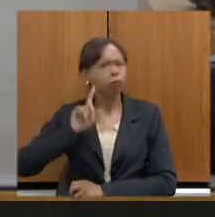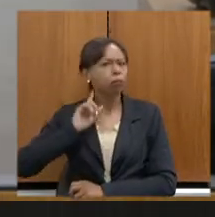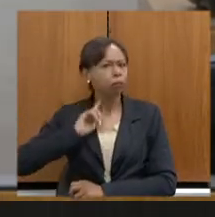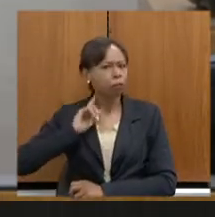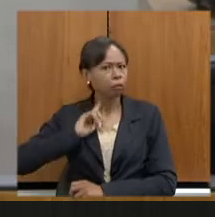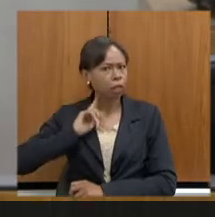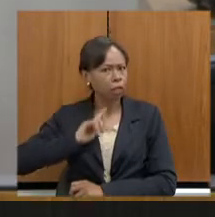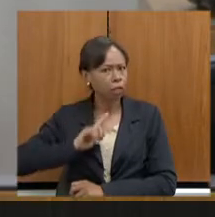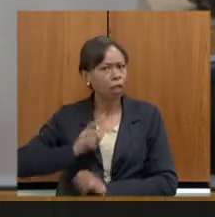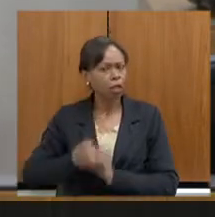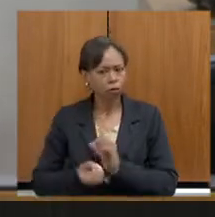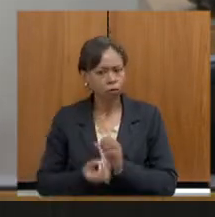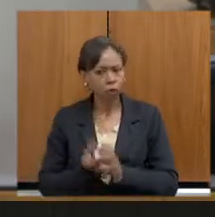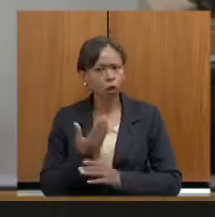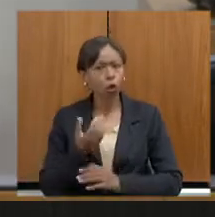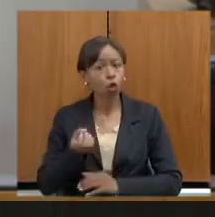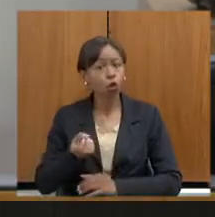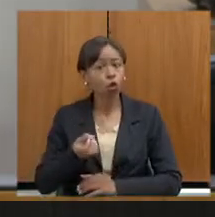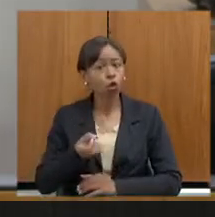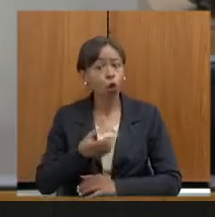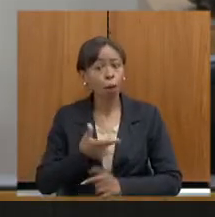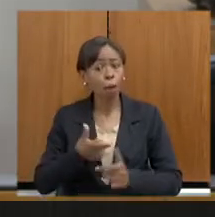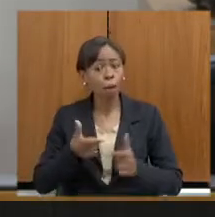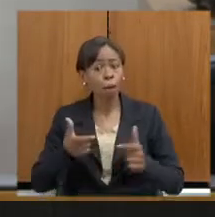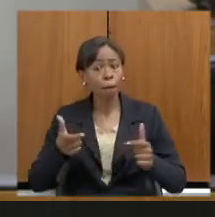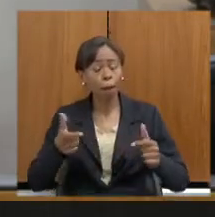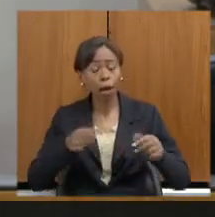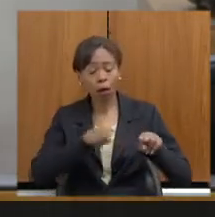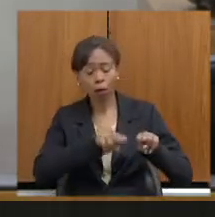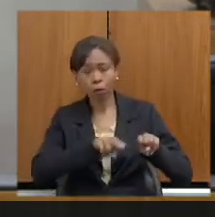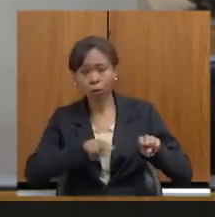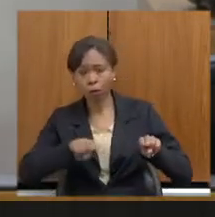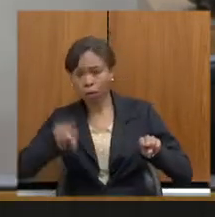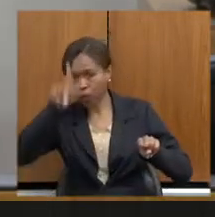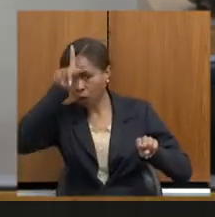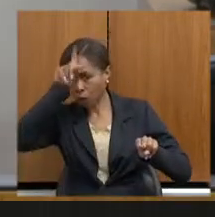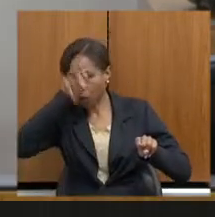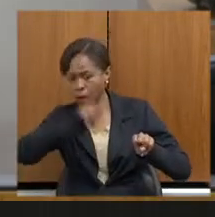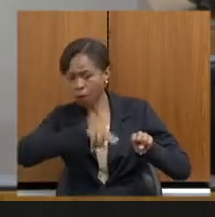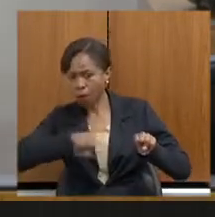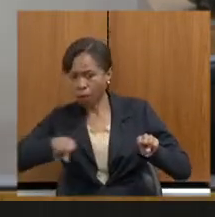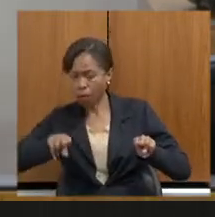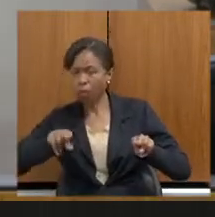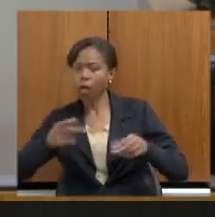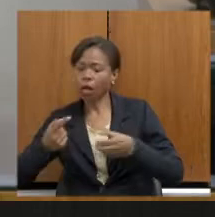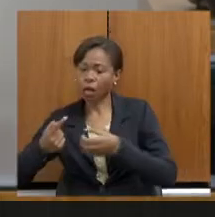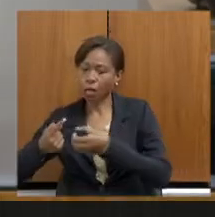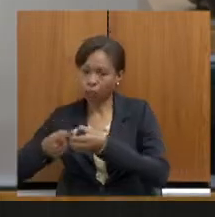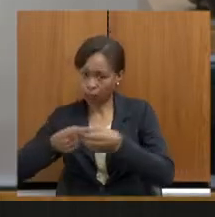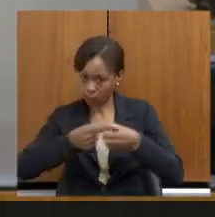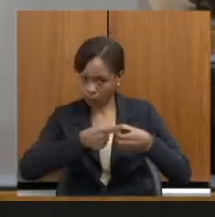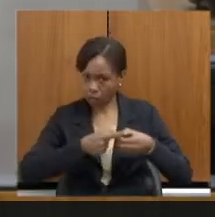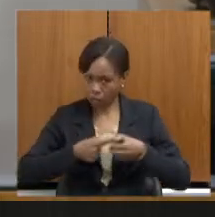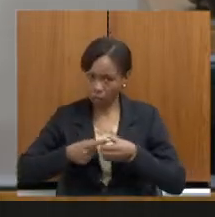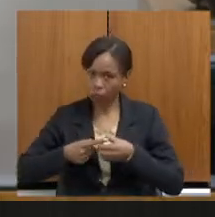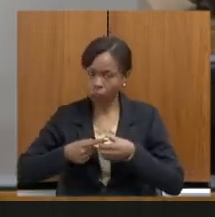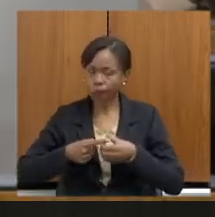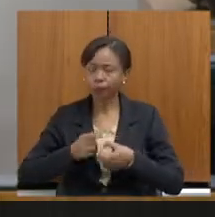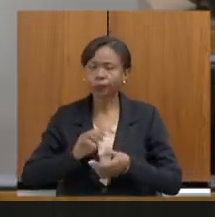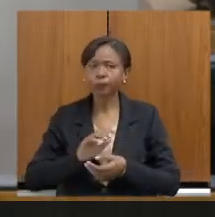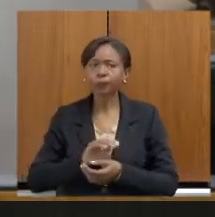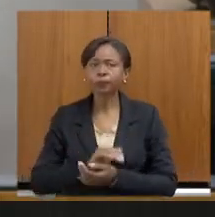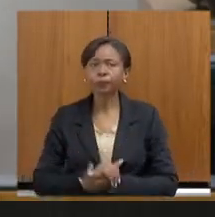criando novos leitos em alguns locais estratégicos municípios estratégicos mas eu gostaria de lembrar ao senhor